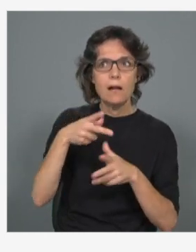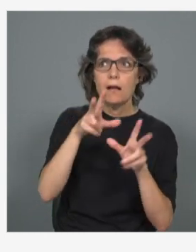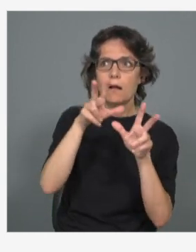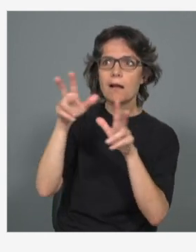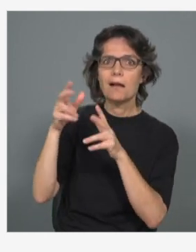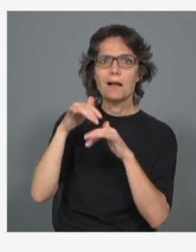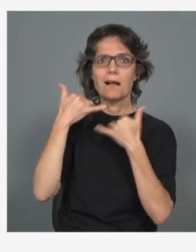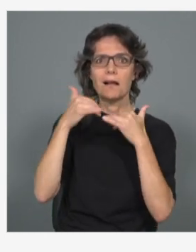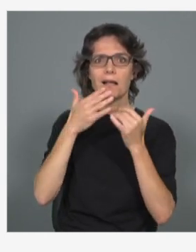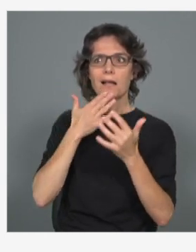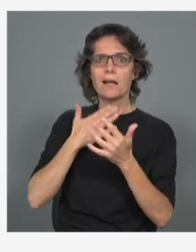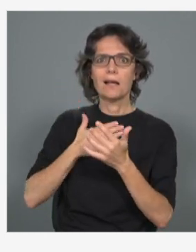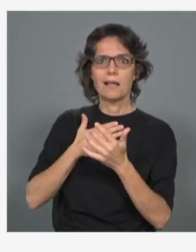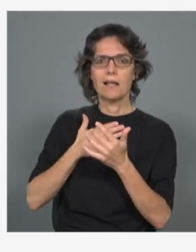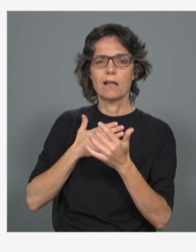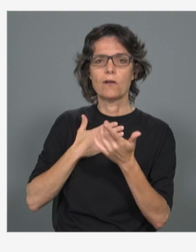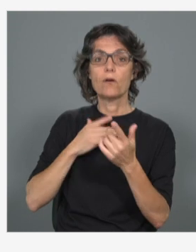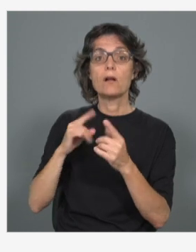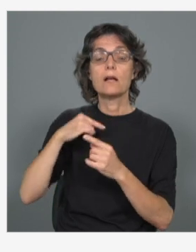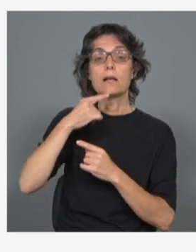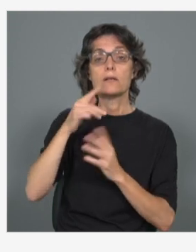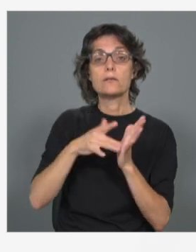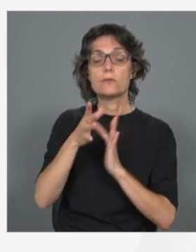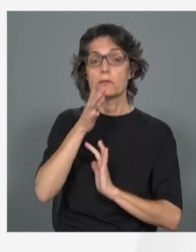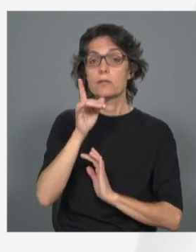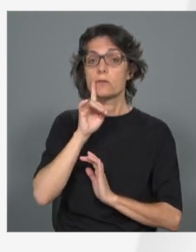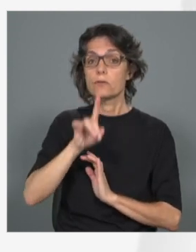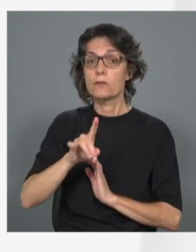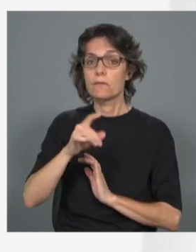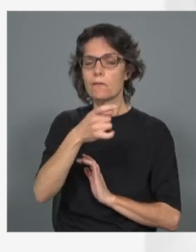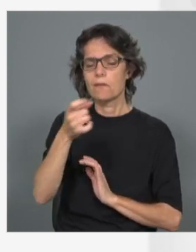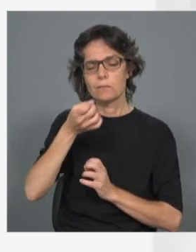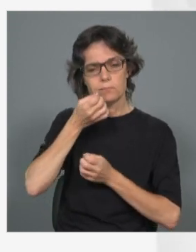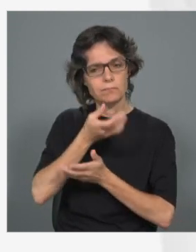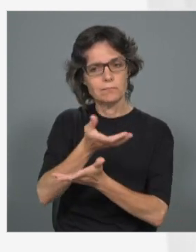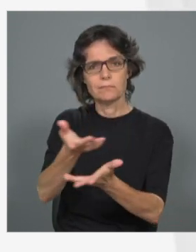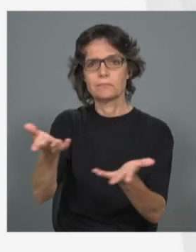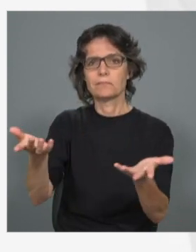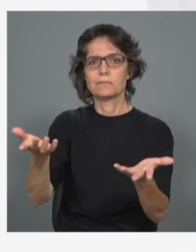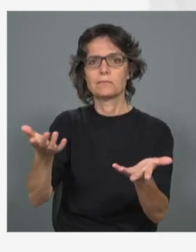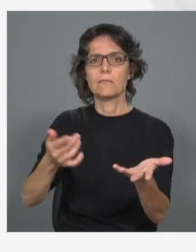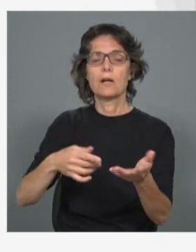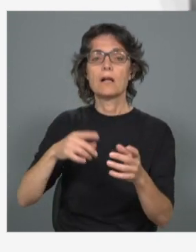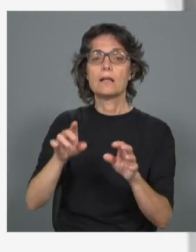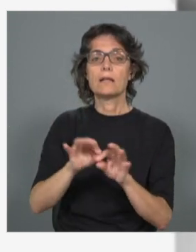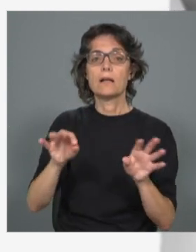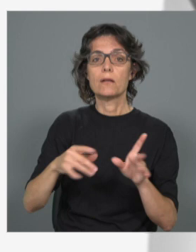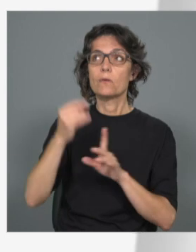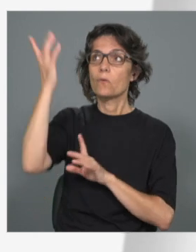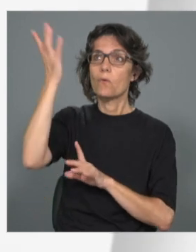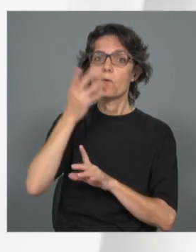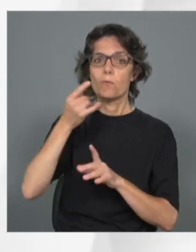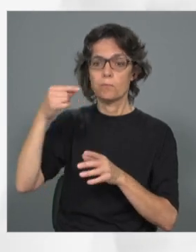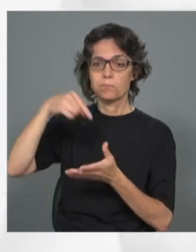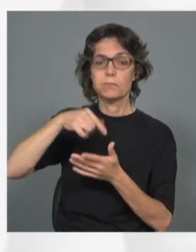Senhor. Jesus disse-lhes de novo: "A paz esteja convosco. Assim como o Pai me enviou, também